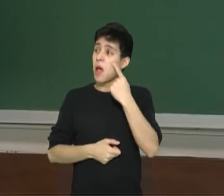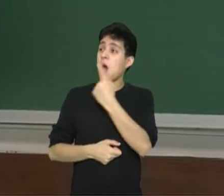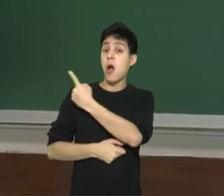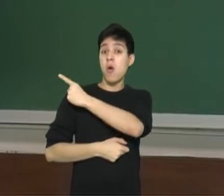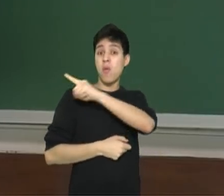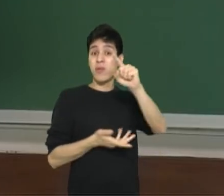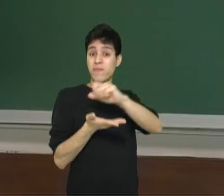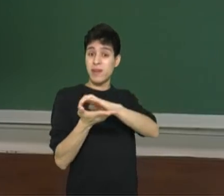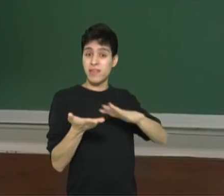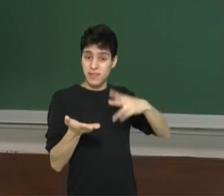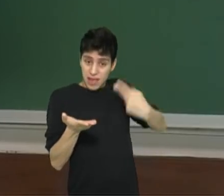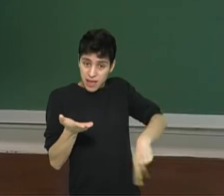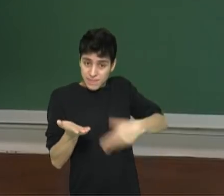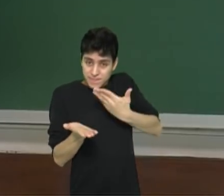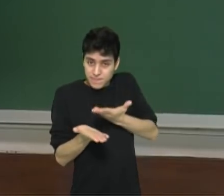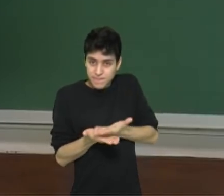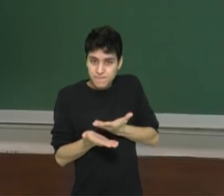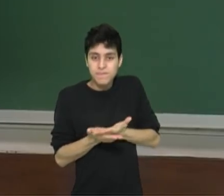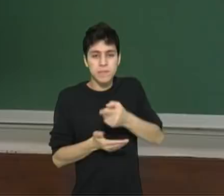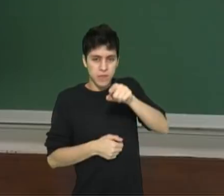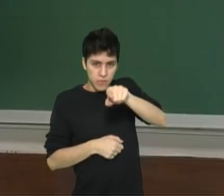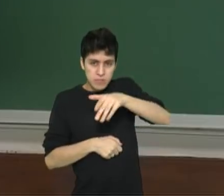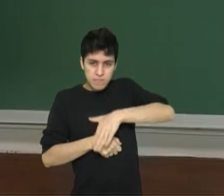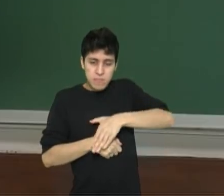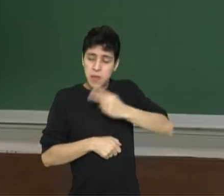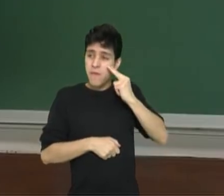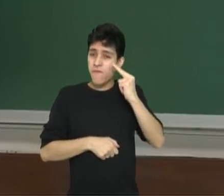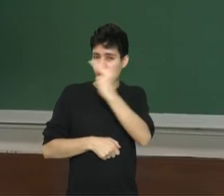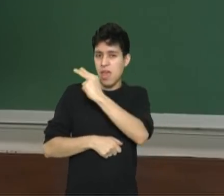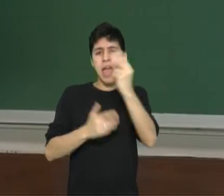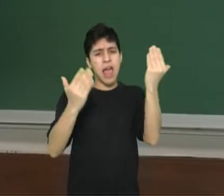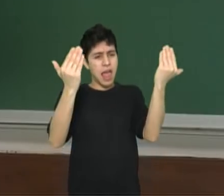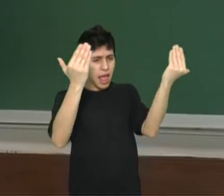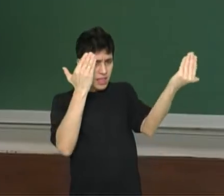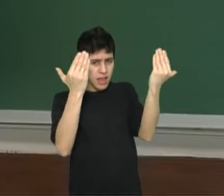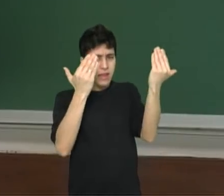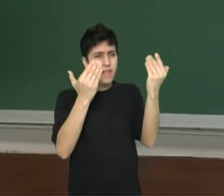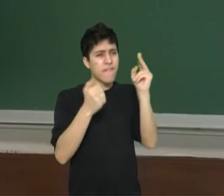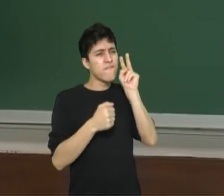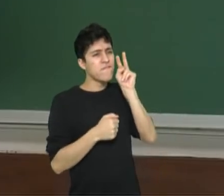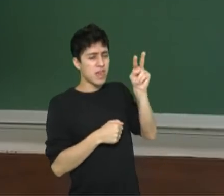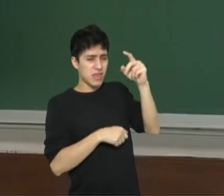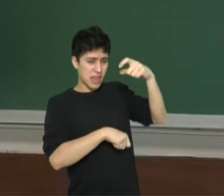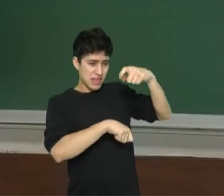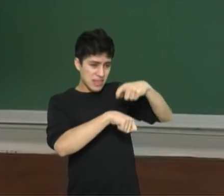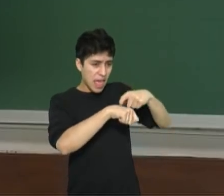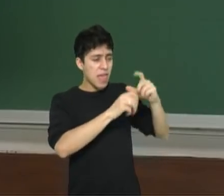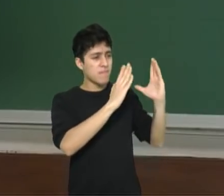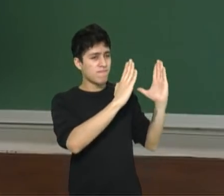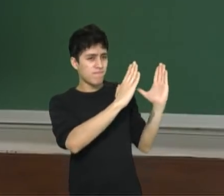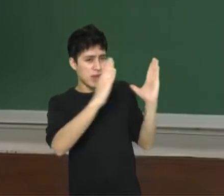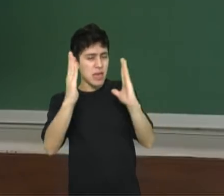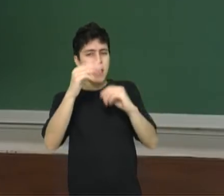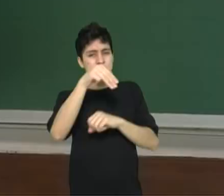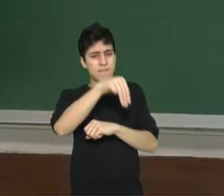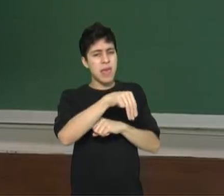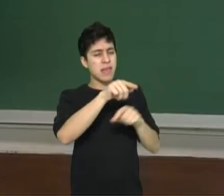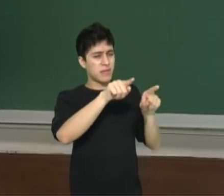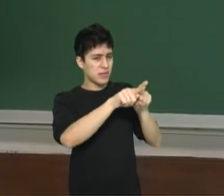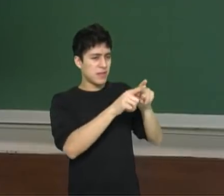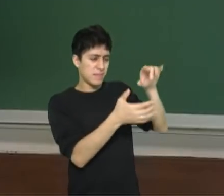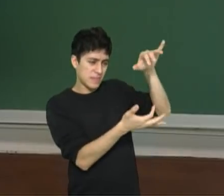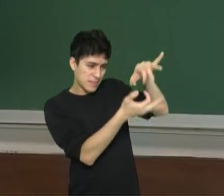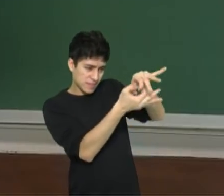aula de hoje. Então, analisa essa imagem, observa os tempos que estão em cima e os metros, né, a distância que estão embaixo